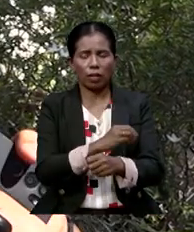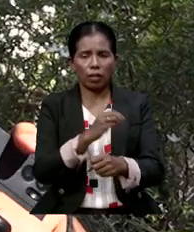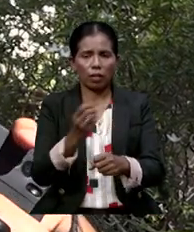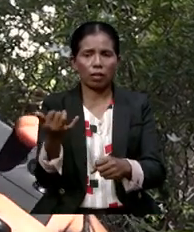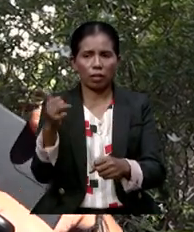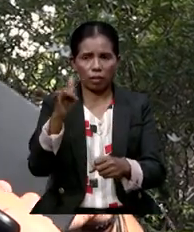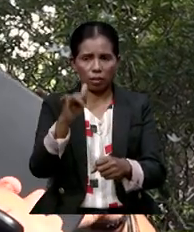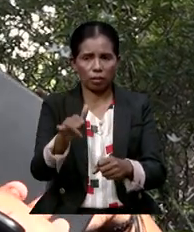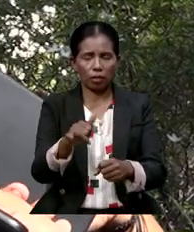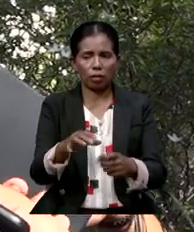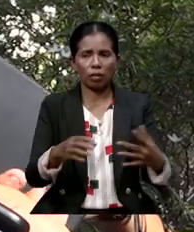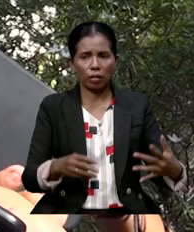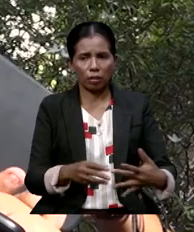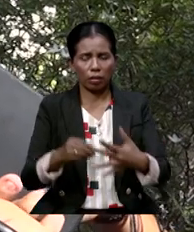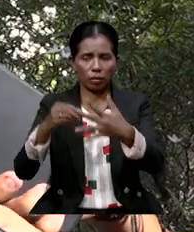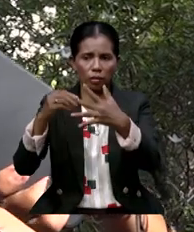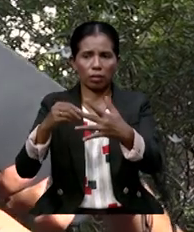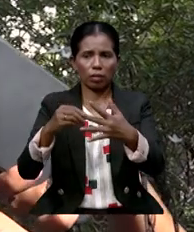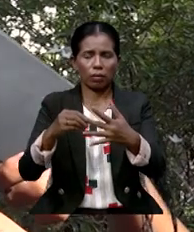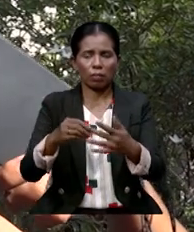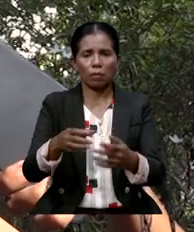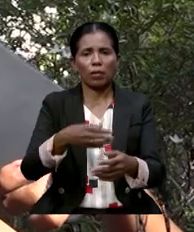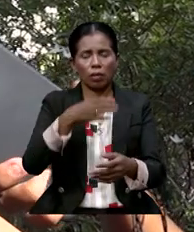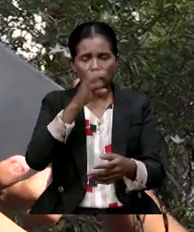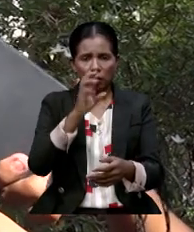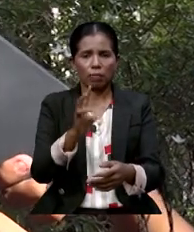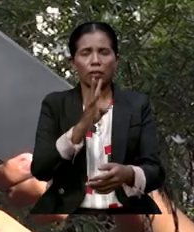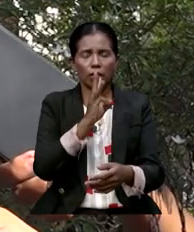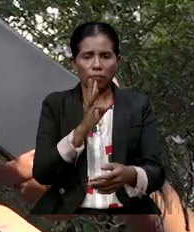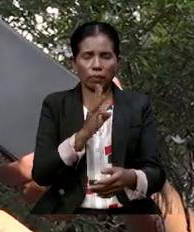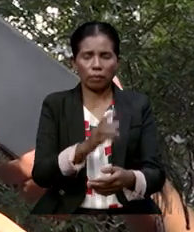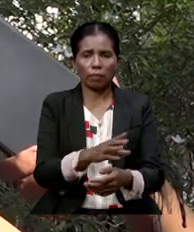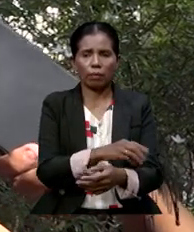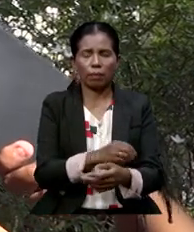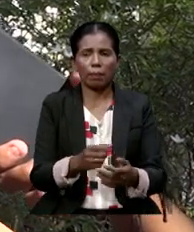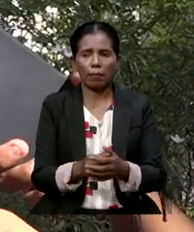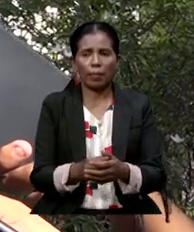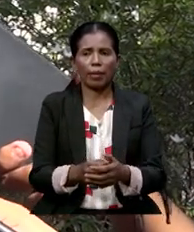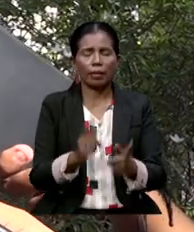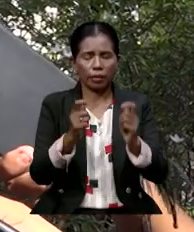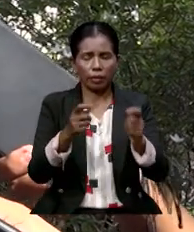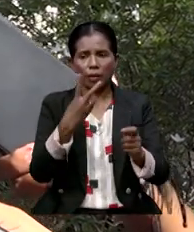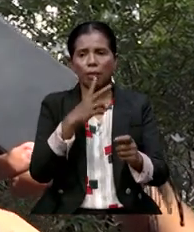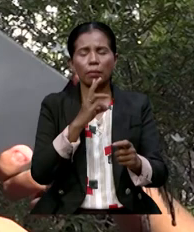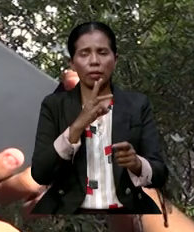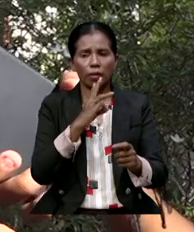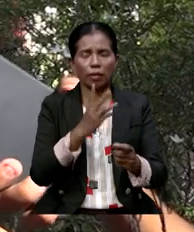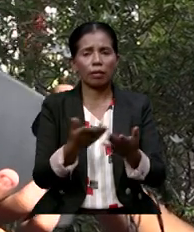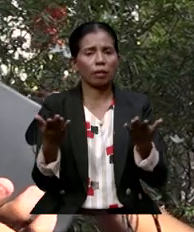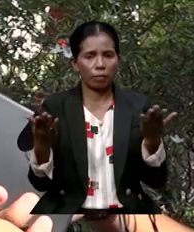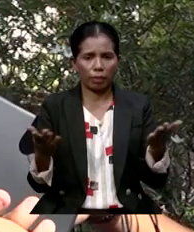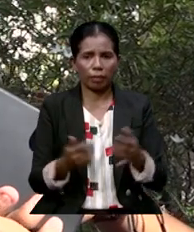sira ne be liu ba consumo ka hemuka ida ne. Teste ba qualidade bene hare be den be, be den be